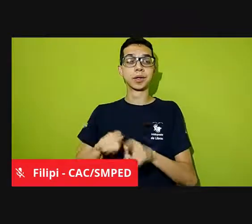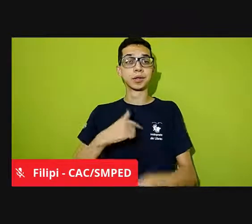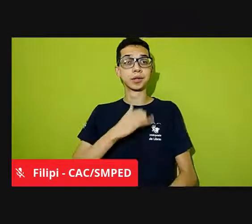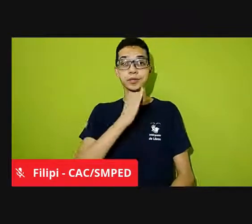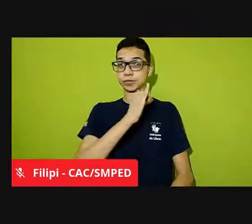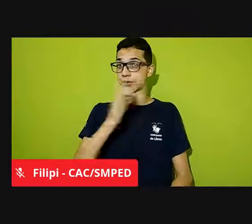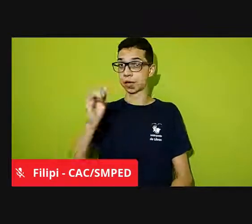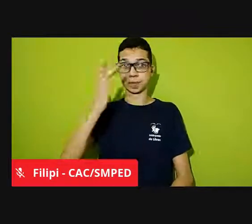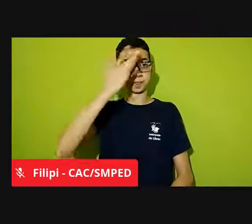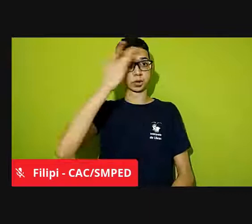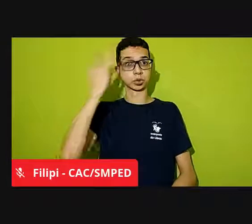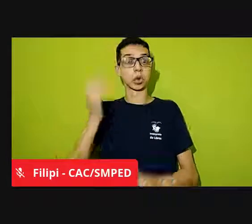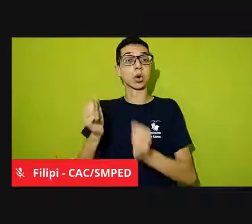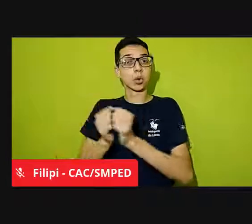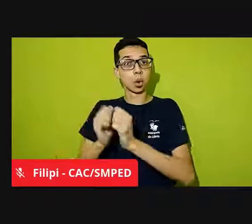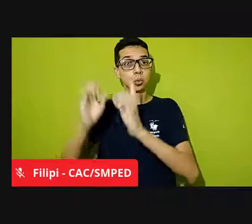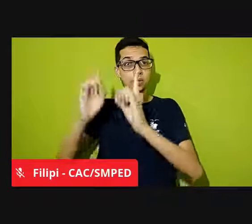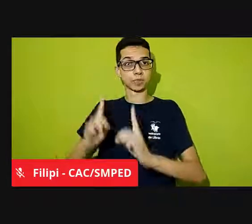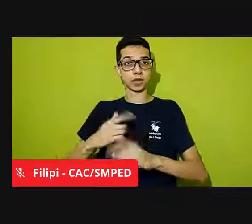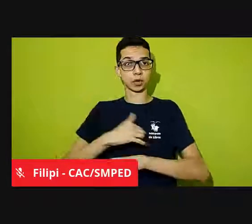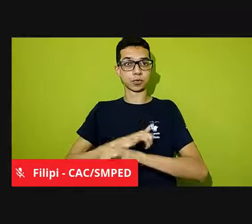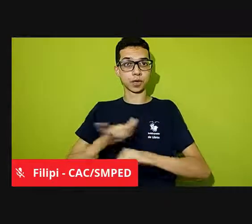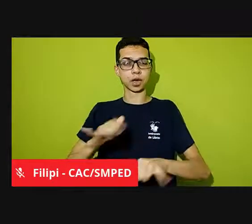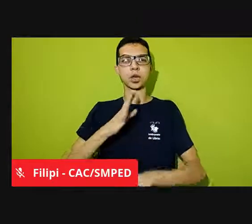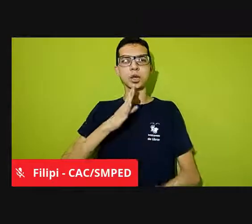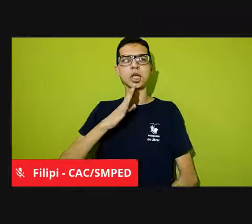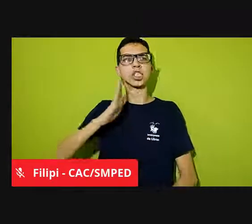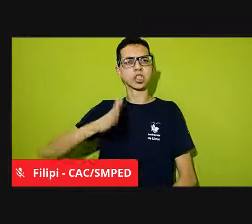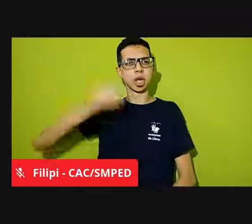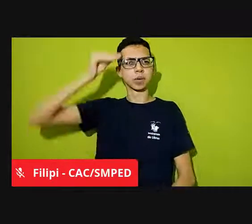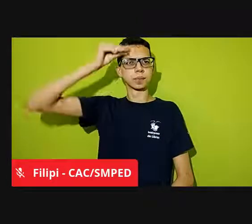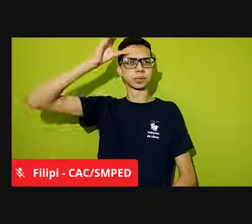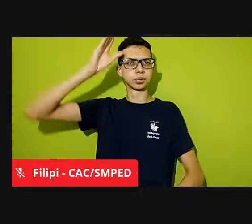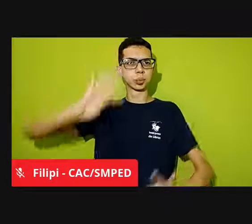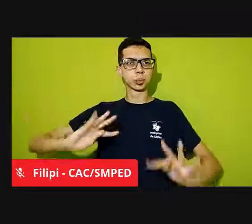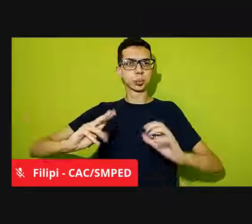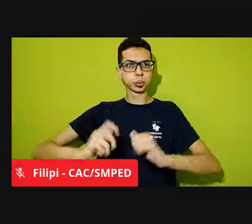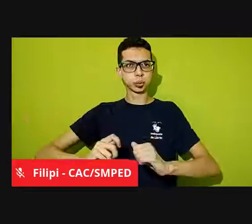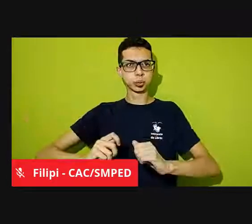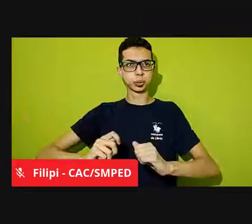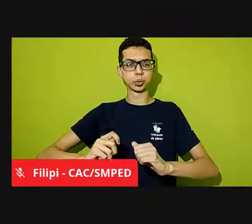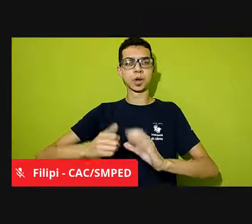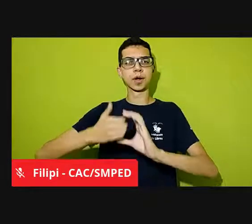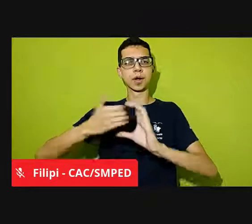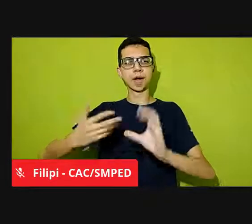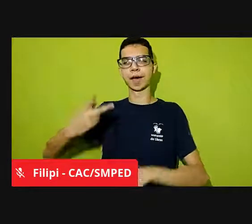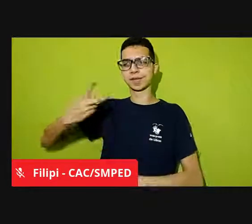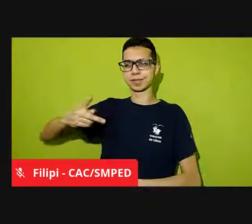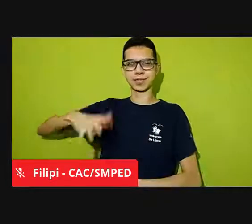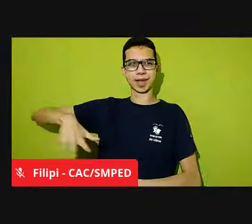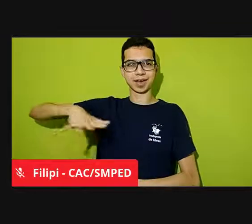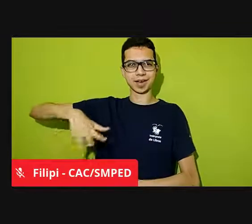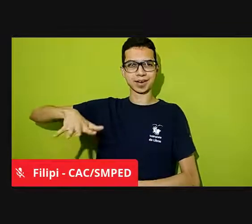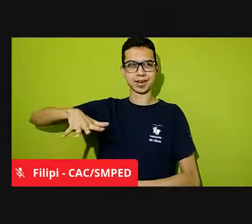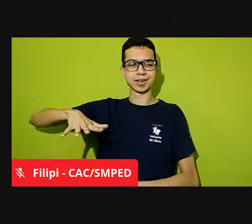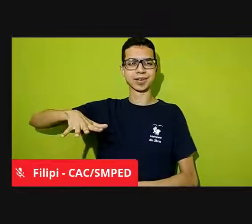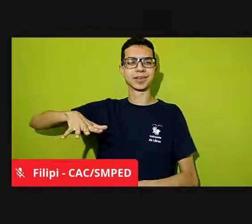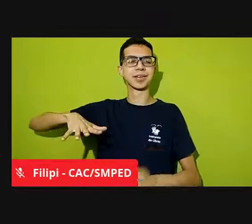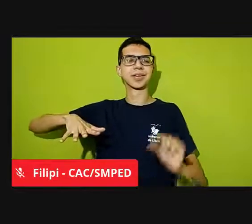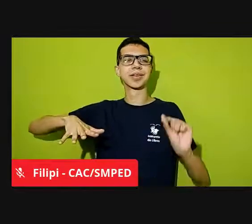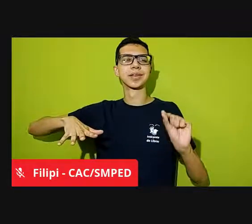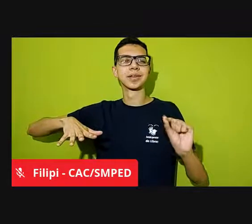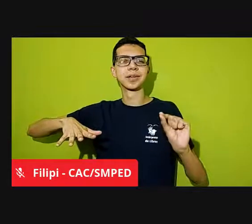com deficiência tenham total conhecimento das suas características, das suas condições, da sua estrutura